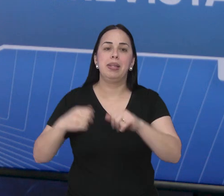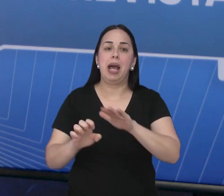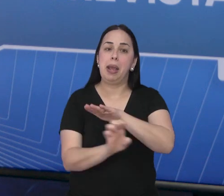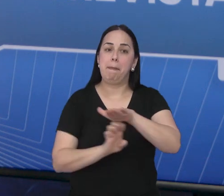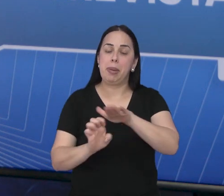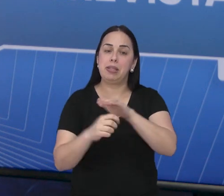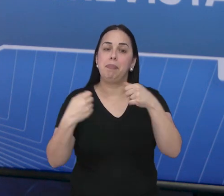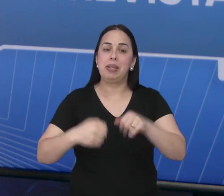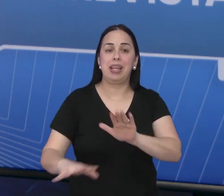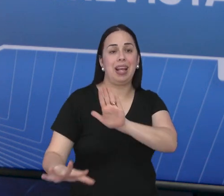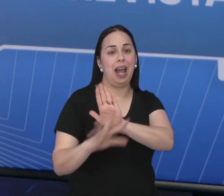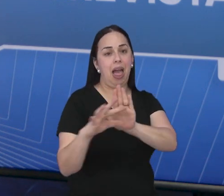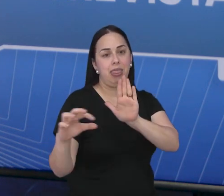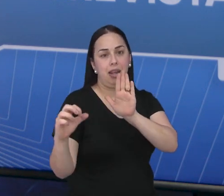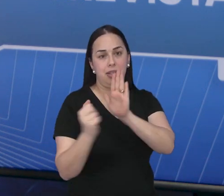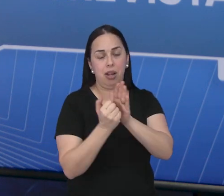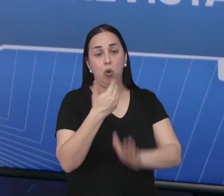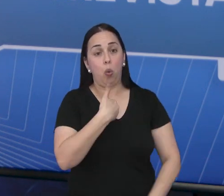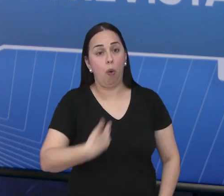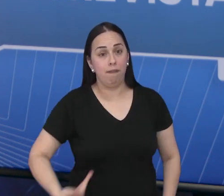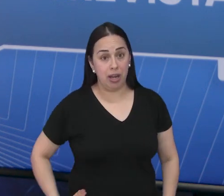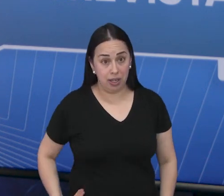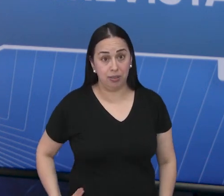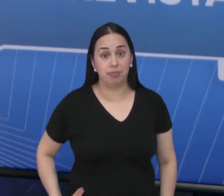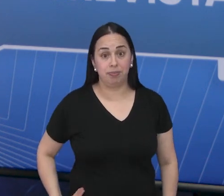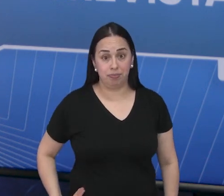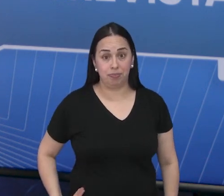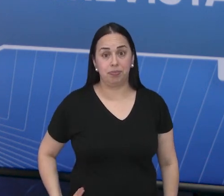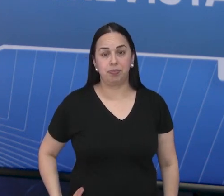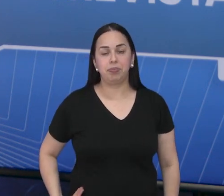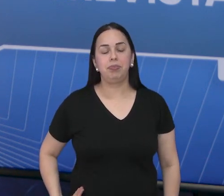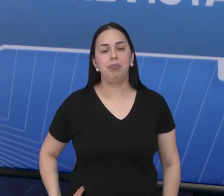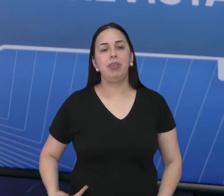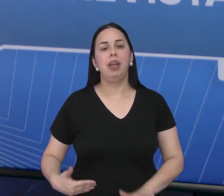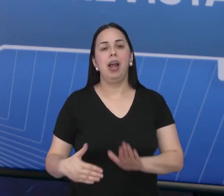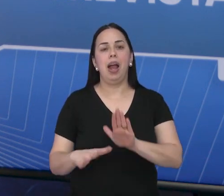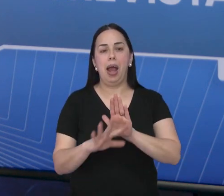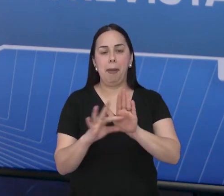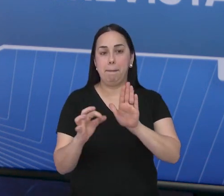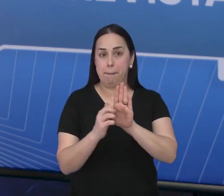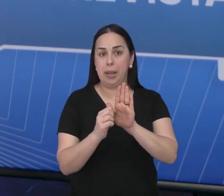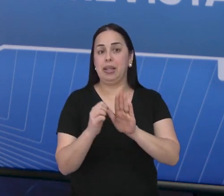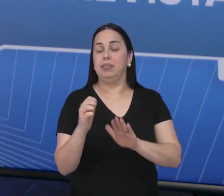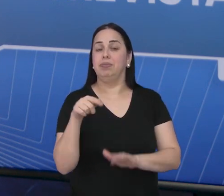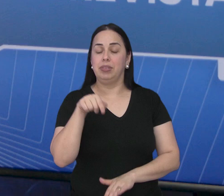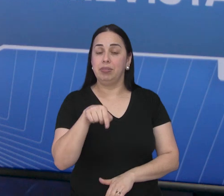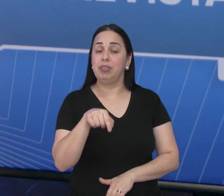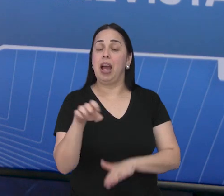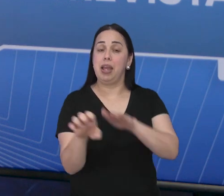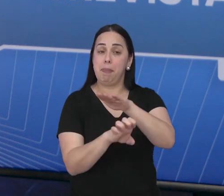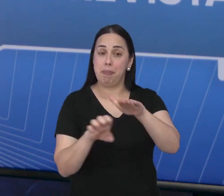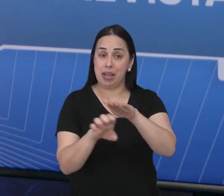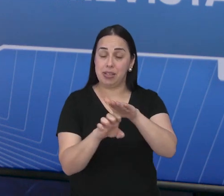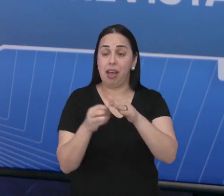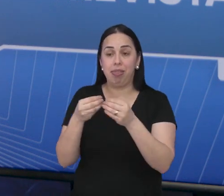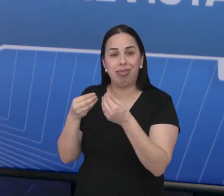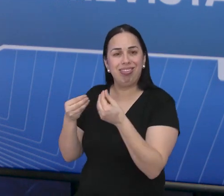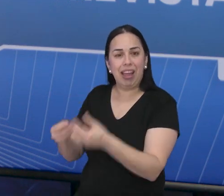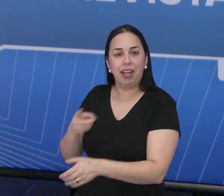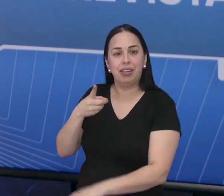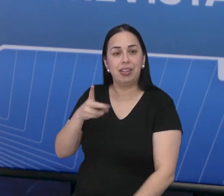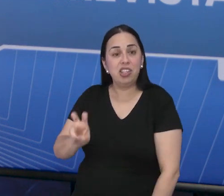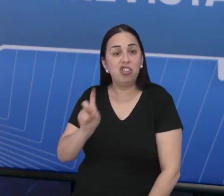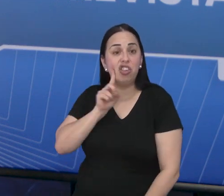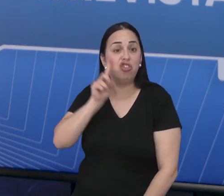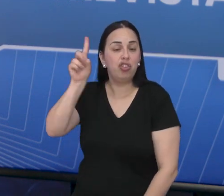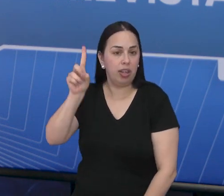programa E-Social. Então, é um programa do governo, em que a empresa cidadã ela tem essa possibilidade de dar mais 15